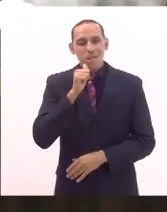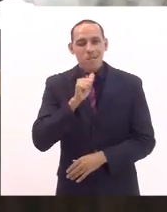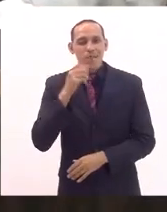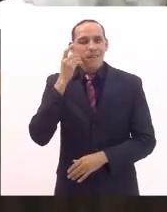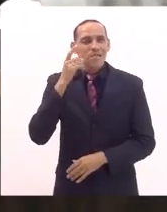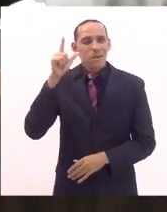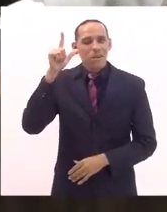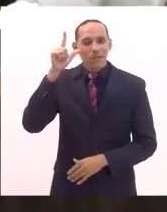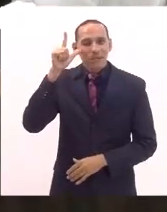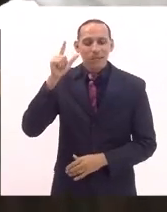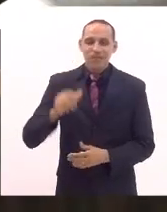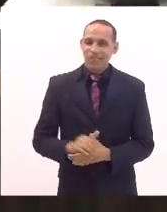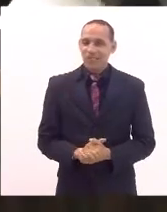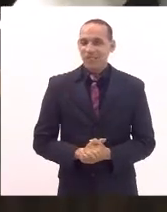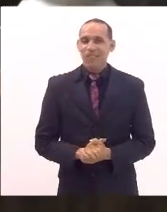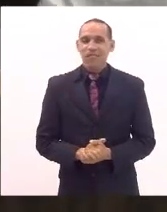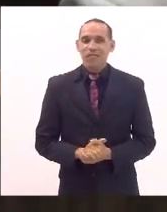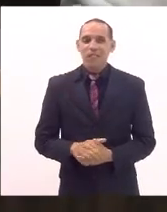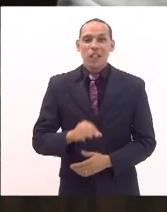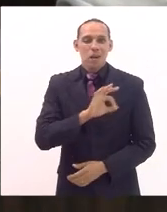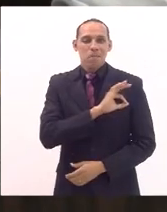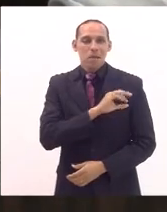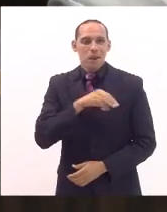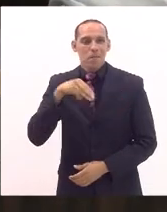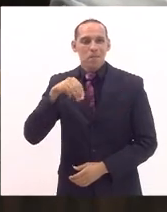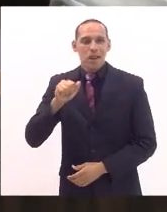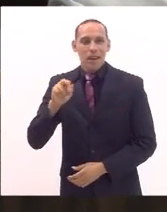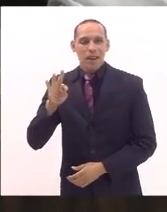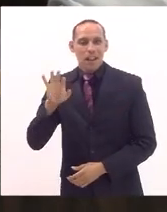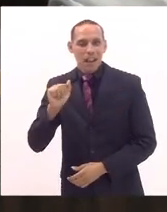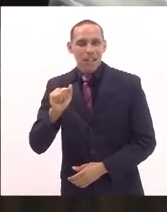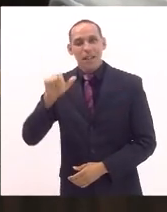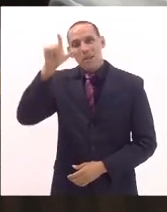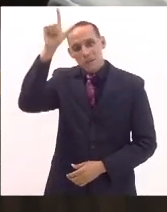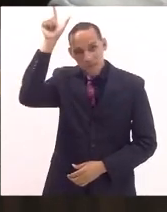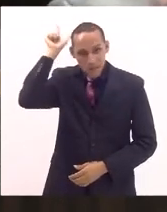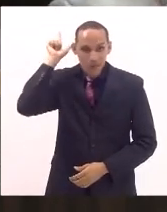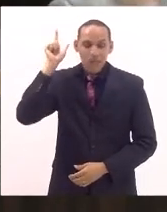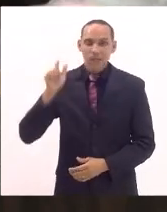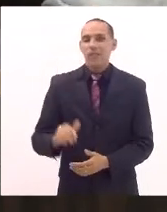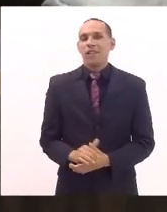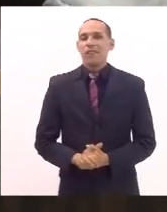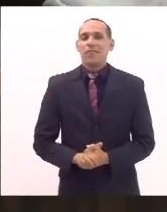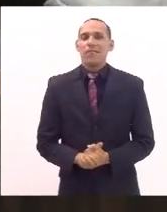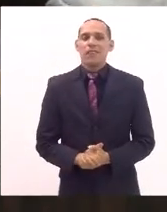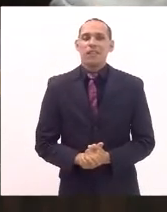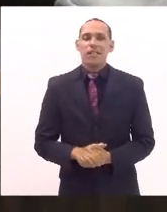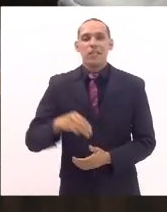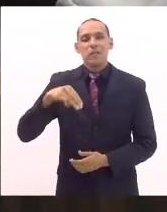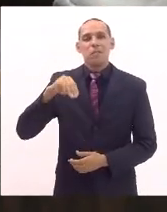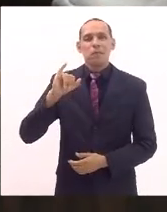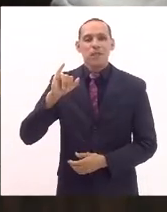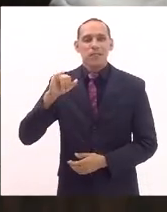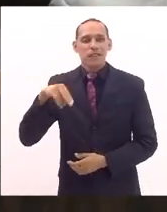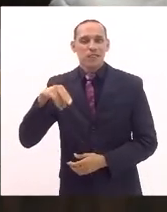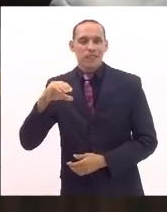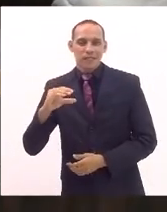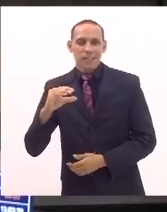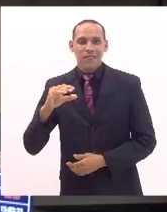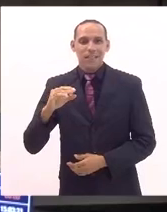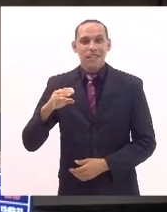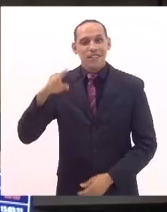deputada Lucinha deputada Martha Rocha Deputado Luiz Paulo deputado Carlos minc Deputado